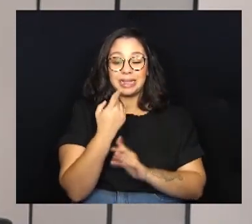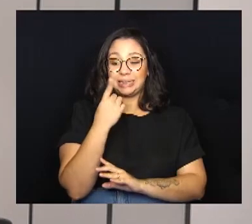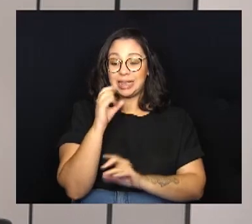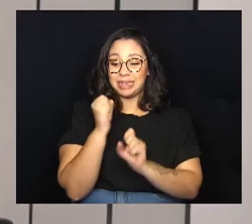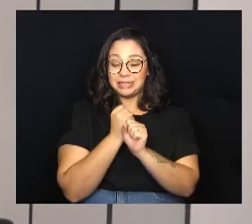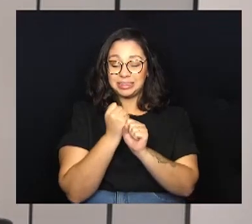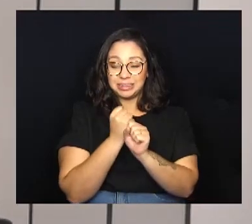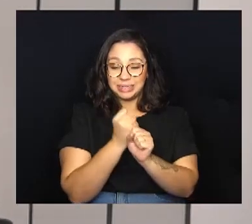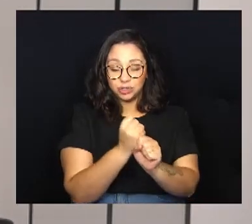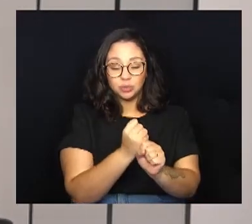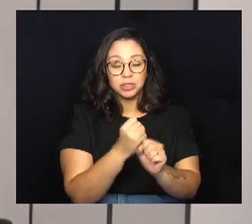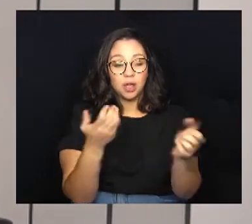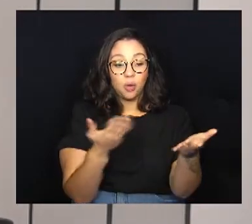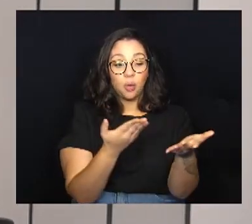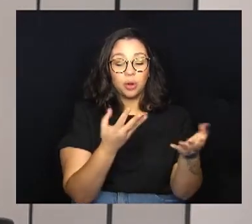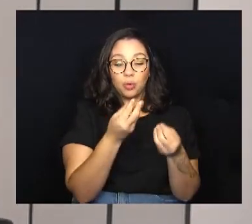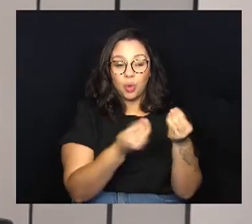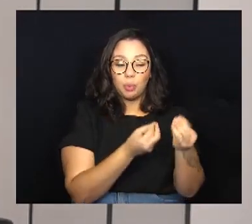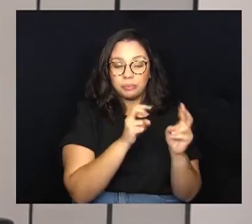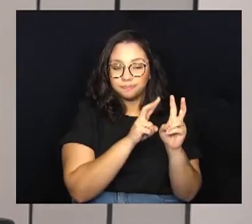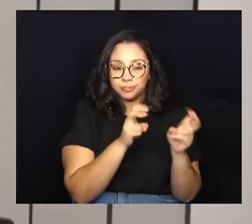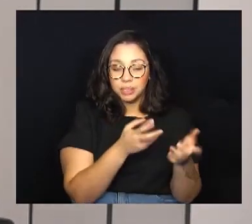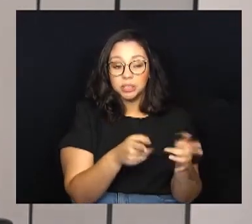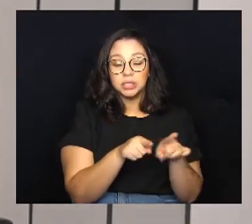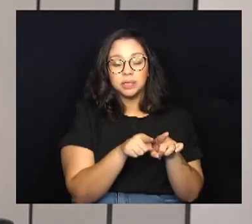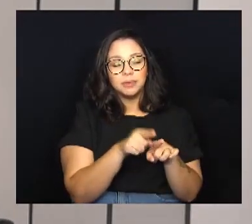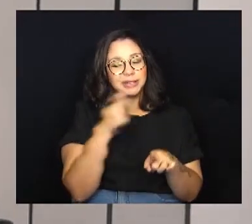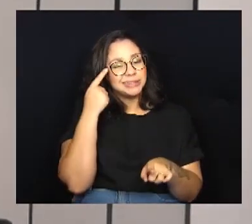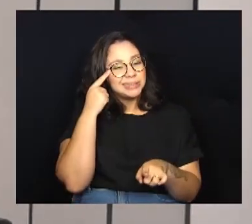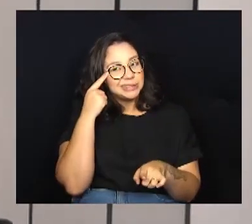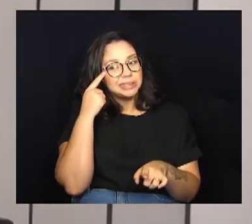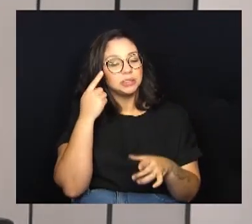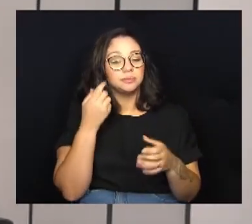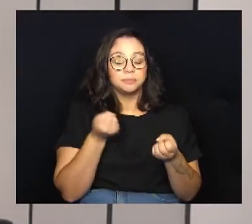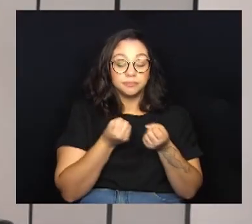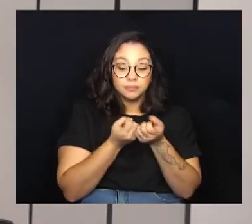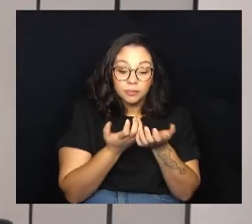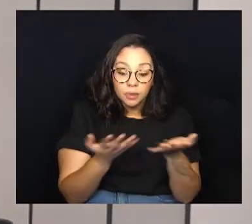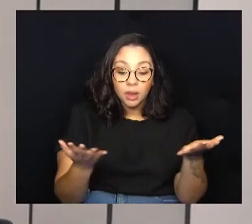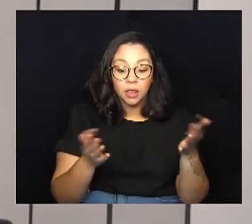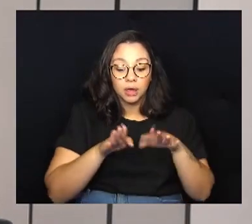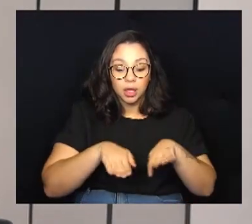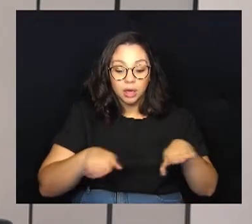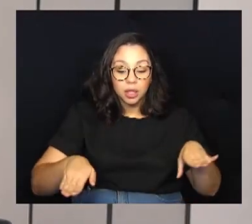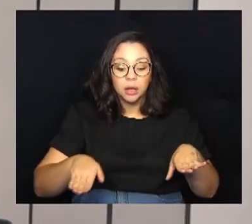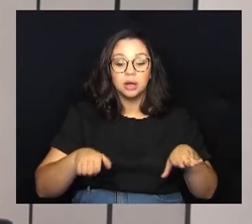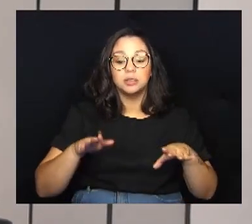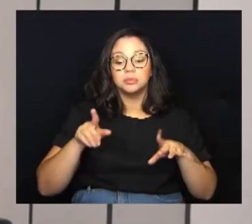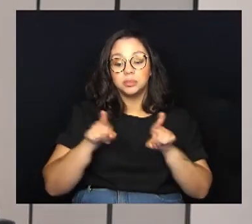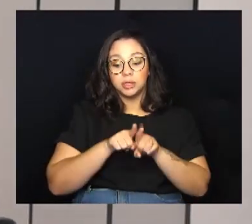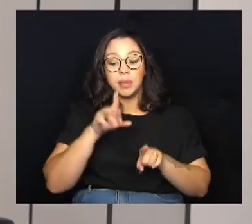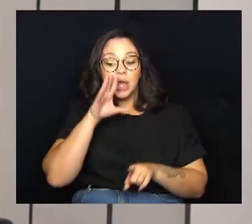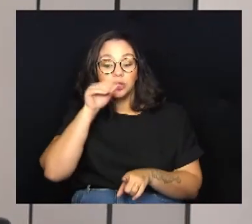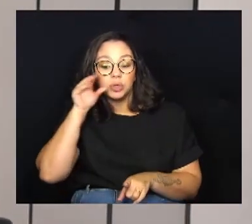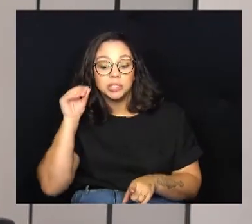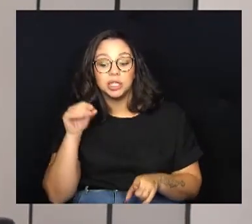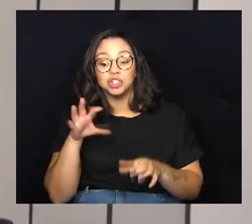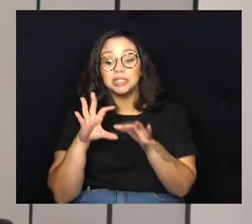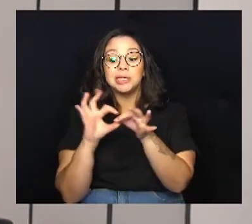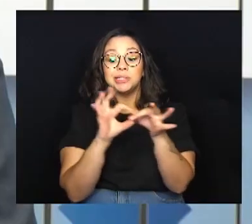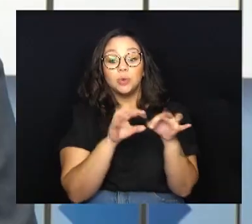você cuidar de uma pessoa em tratamento tem um custo. Prevenir com moradia e trabalho